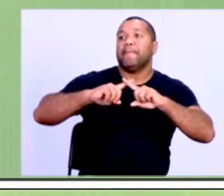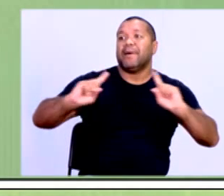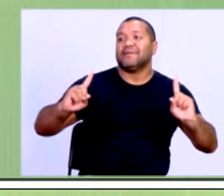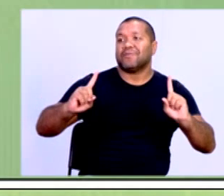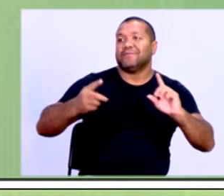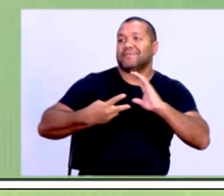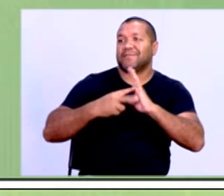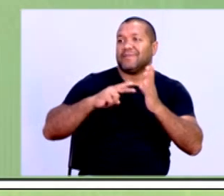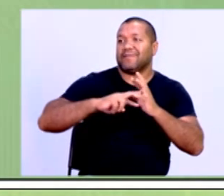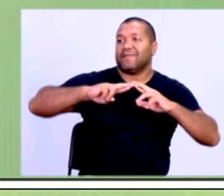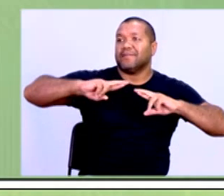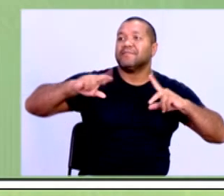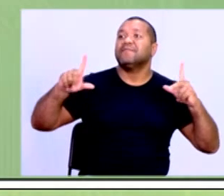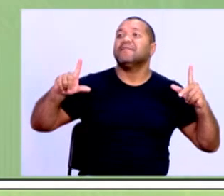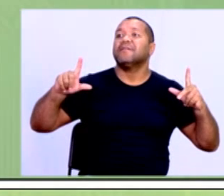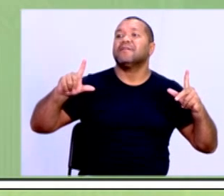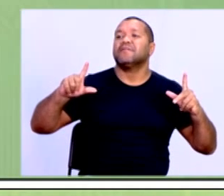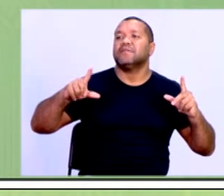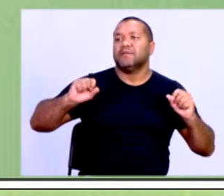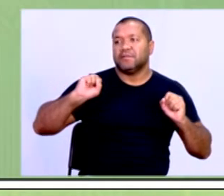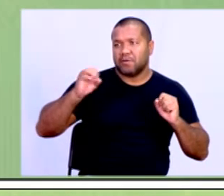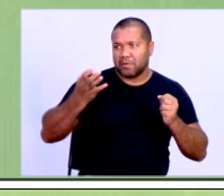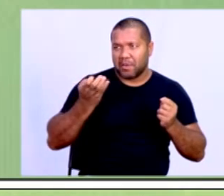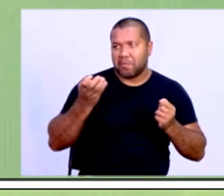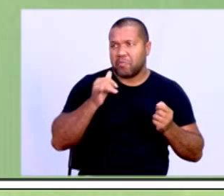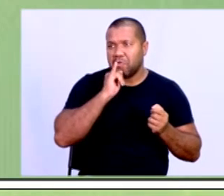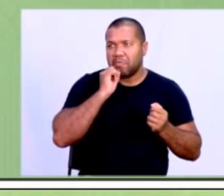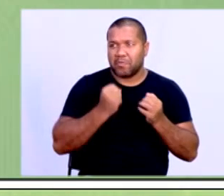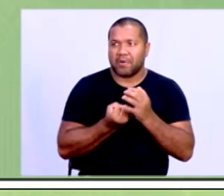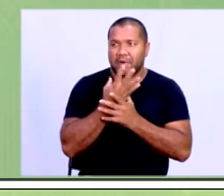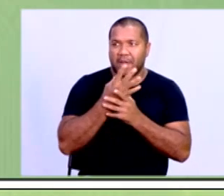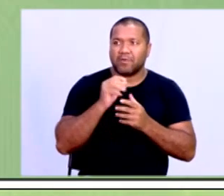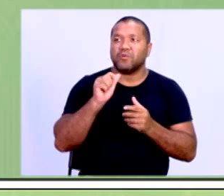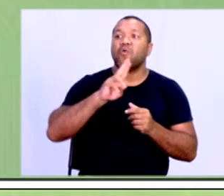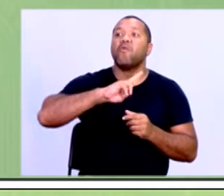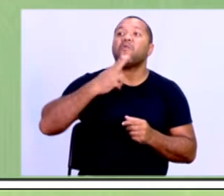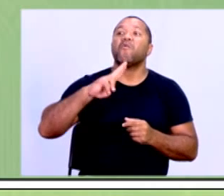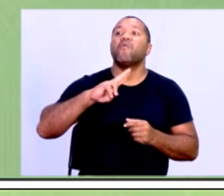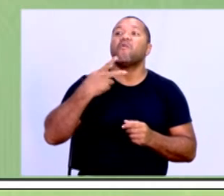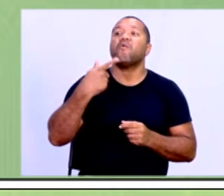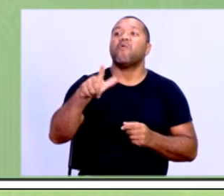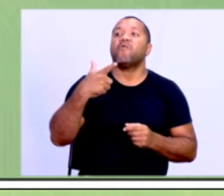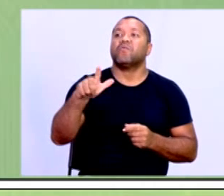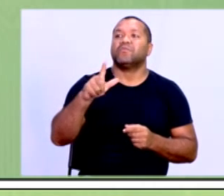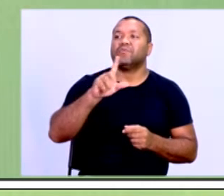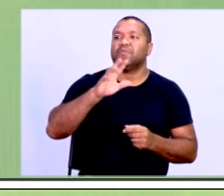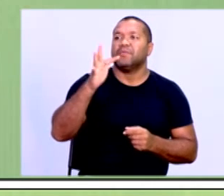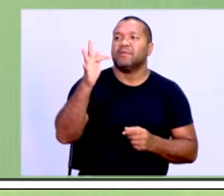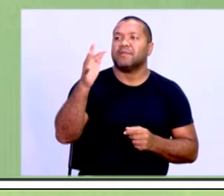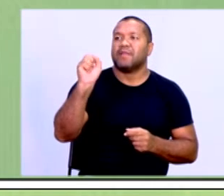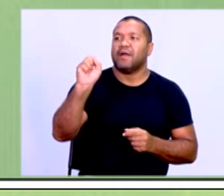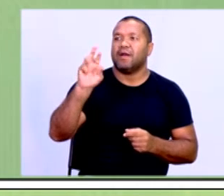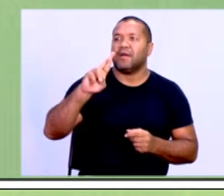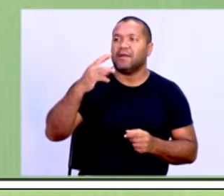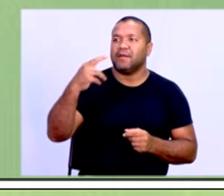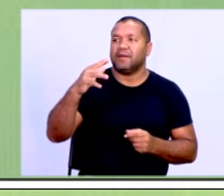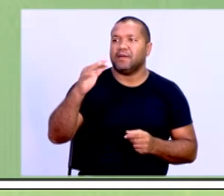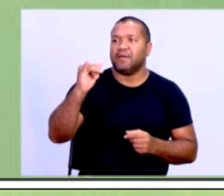parâmetros diferentes. Se eu quisesse criar aqui tarifa, outro método chamado